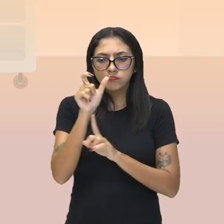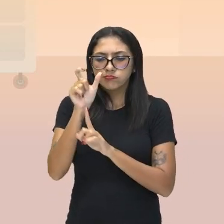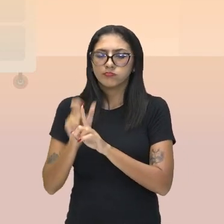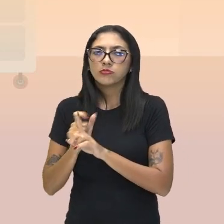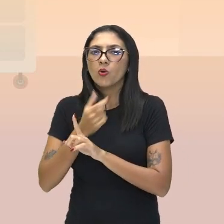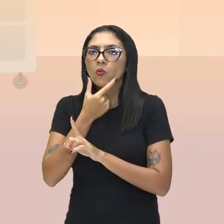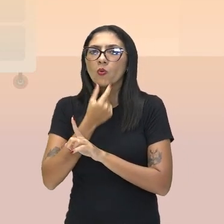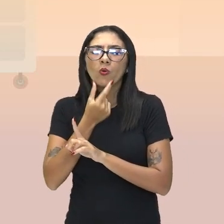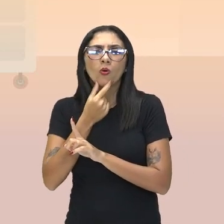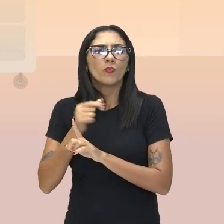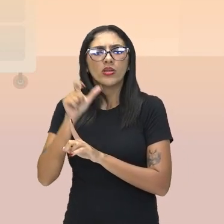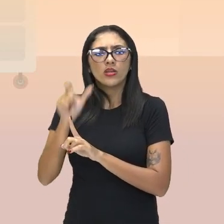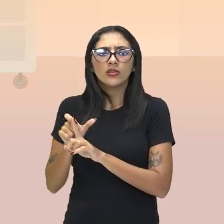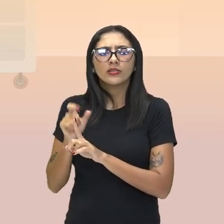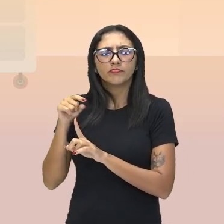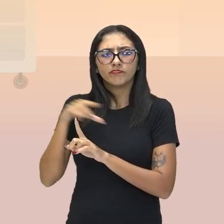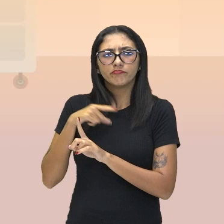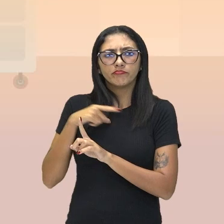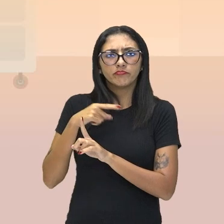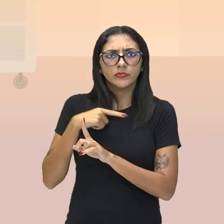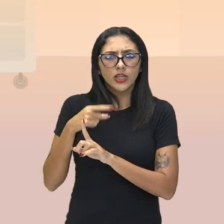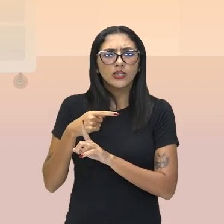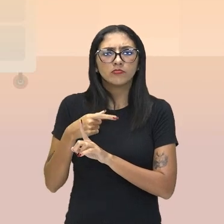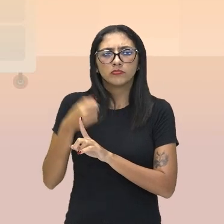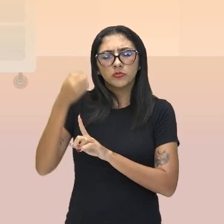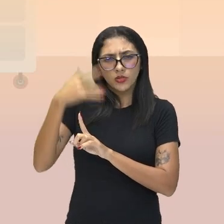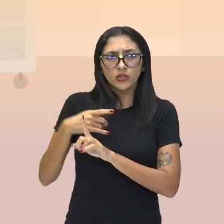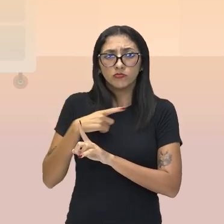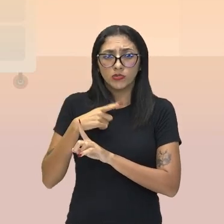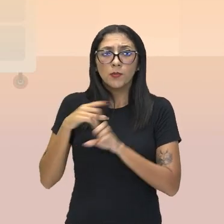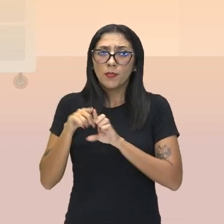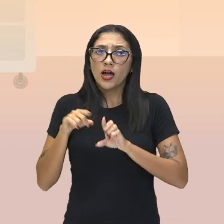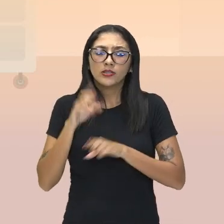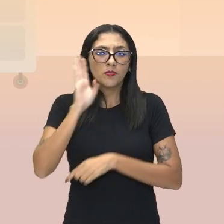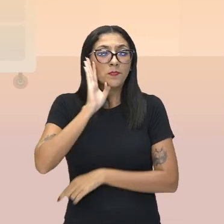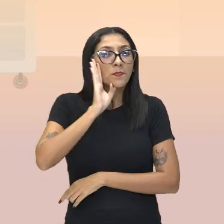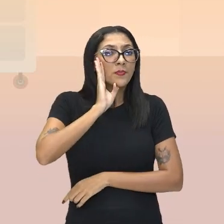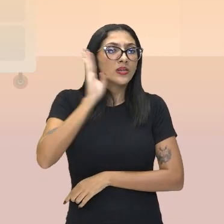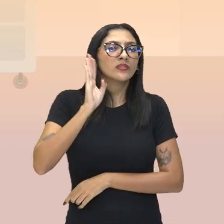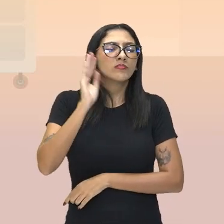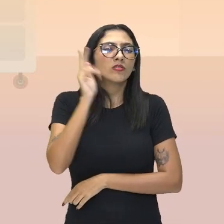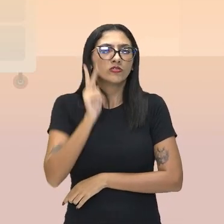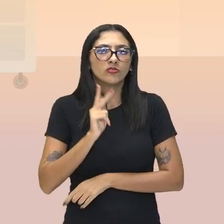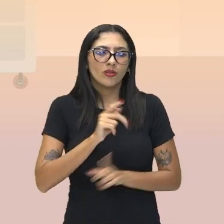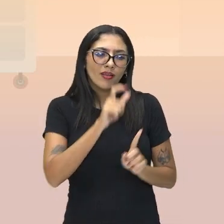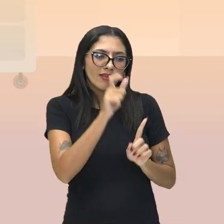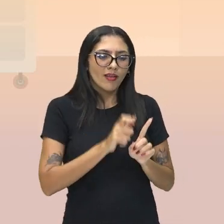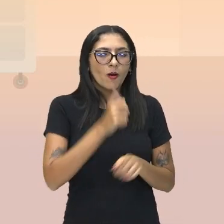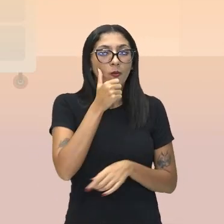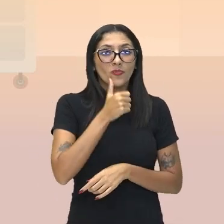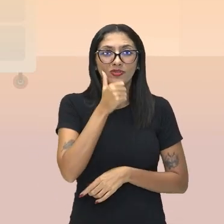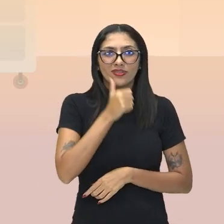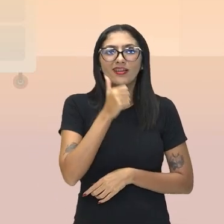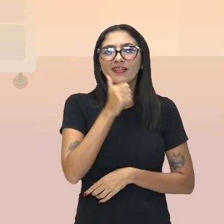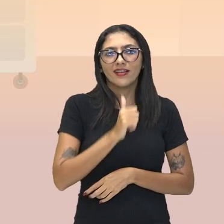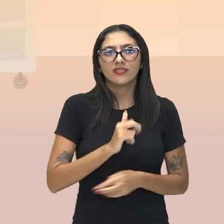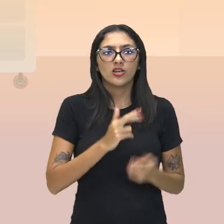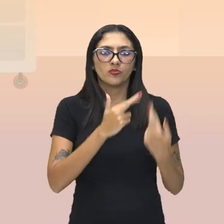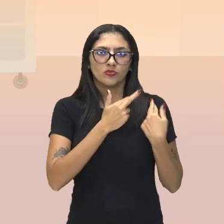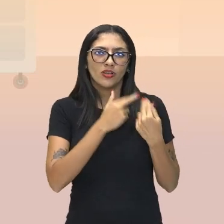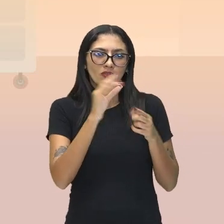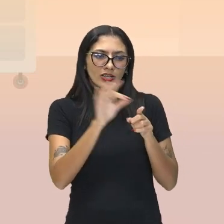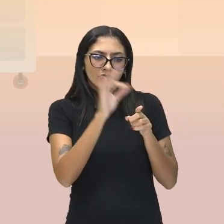narrado ali, né? Mas quem aparece como protagonista mesmo é a moça que tece, né? No caso aí, a nossa